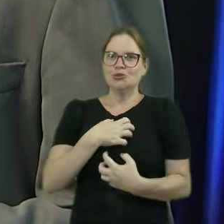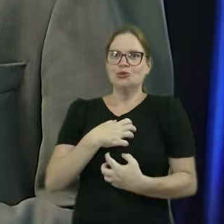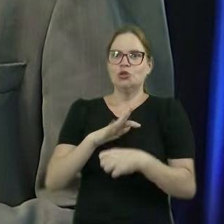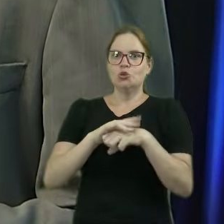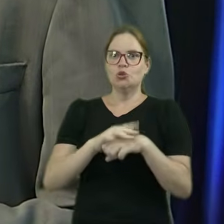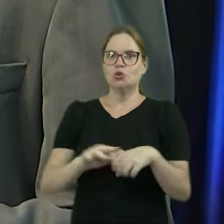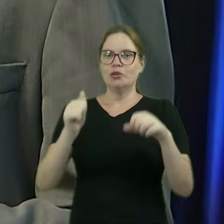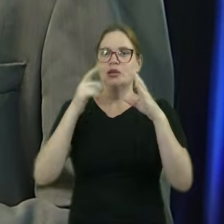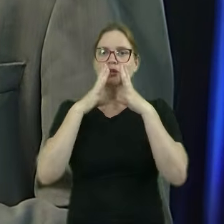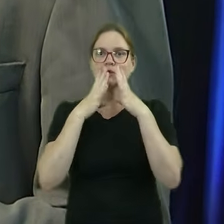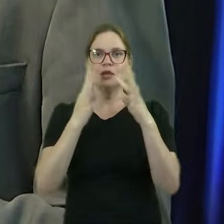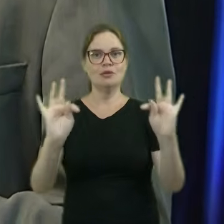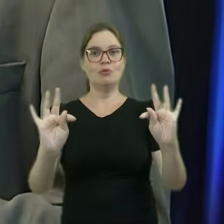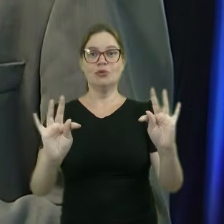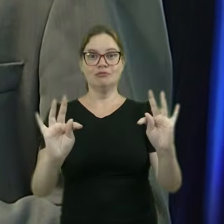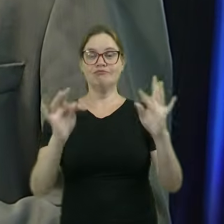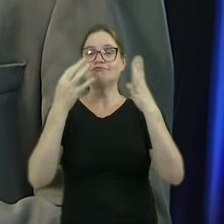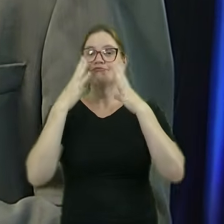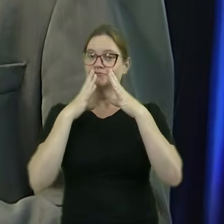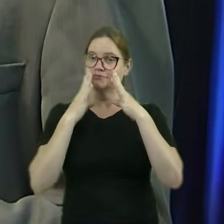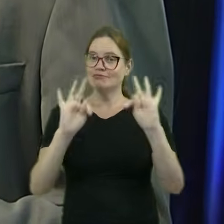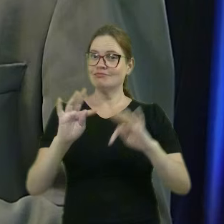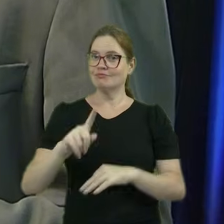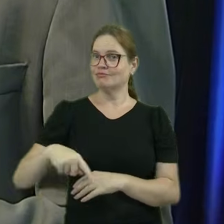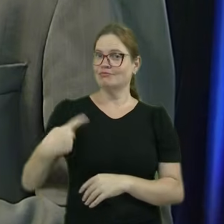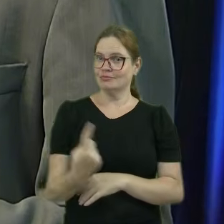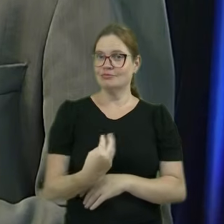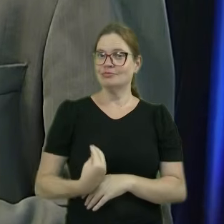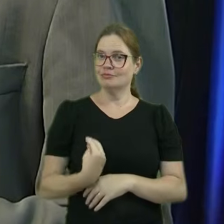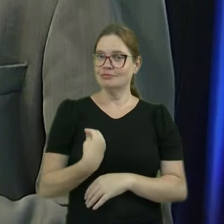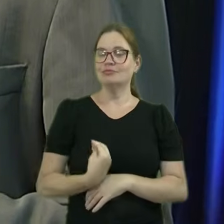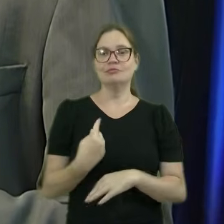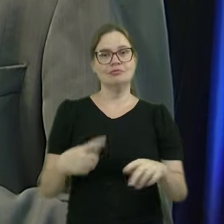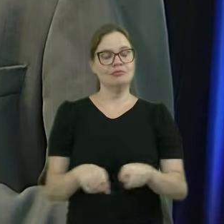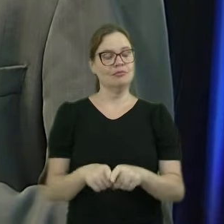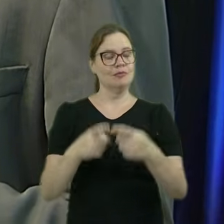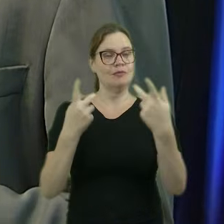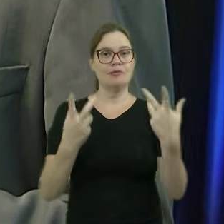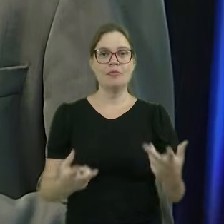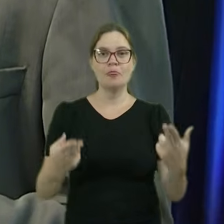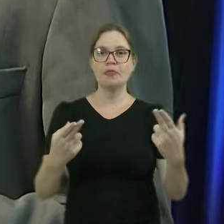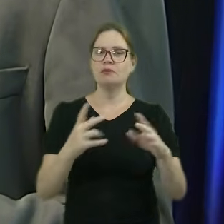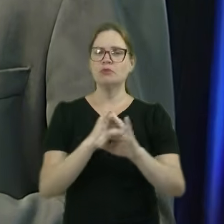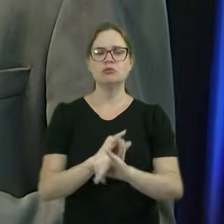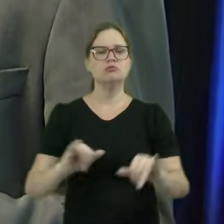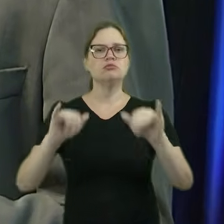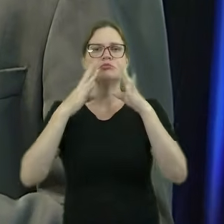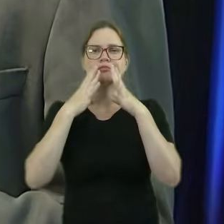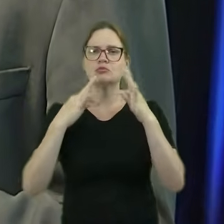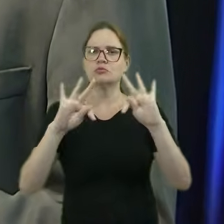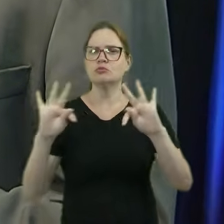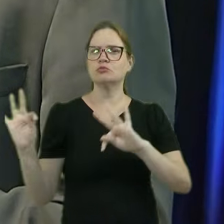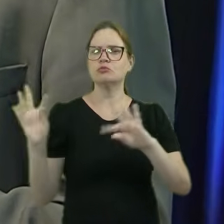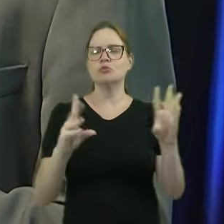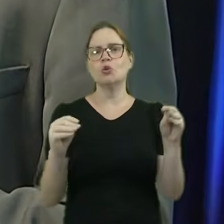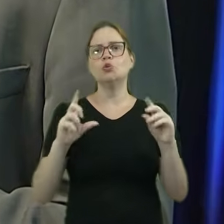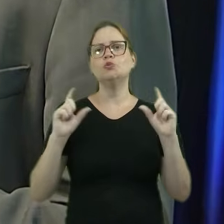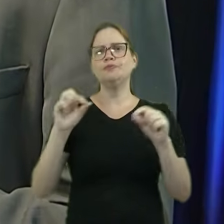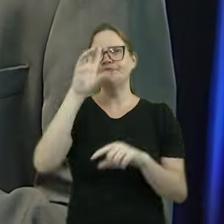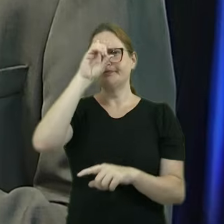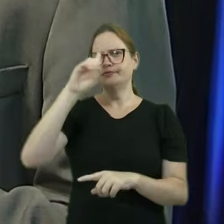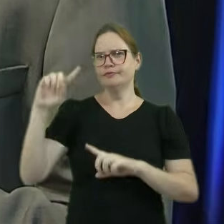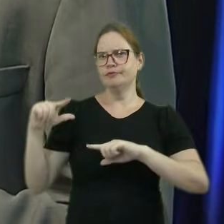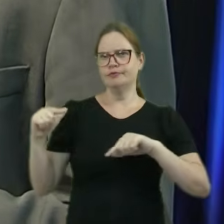ela tem que testemunhar. E faz parte da nossa caminhada dizer publicamente o que o Senhor fez na nossa